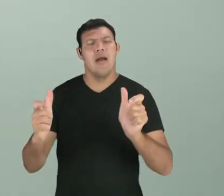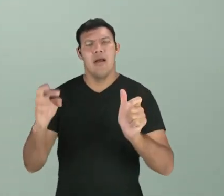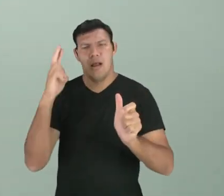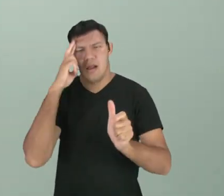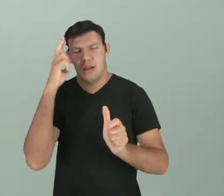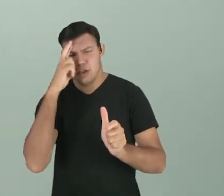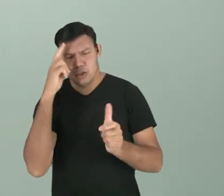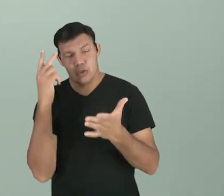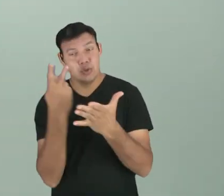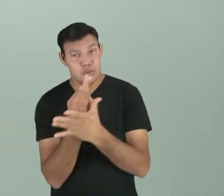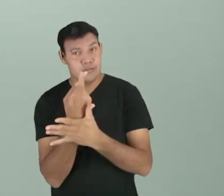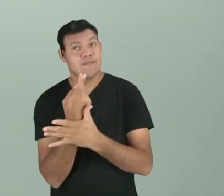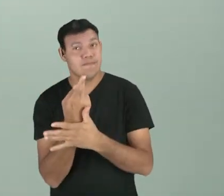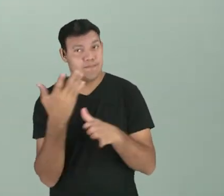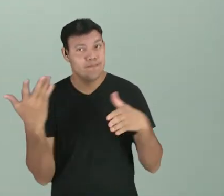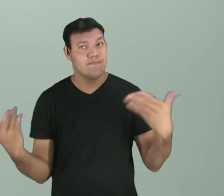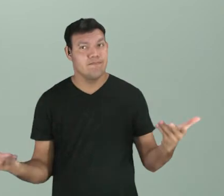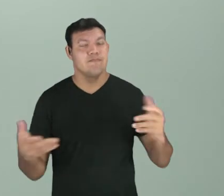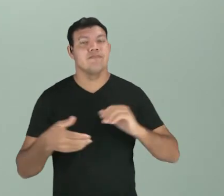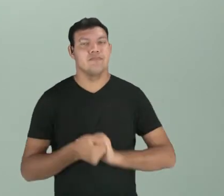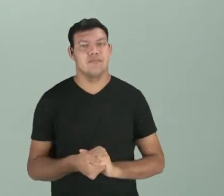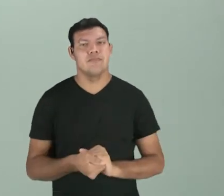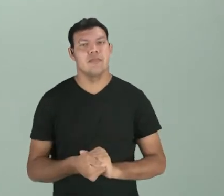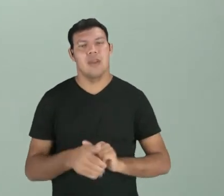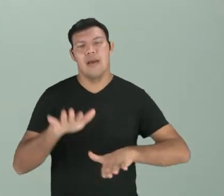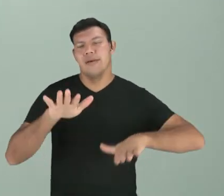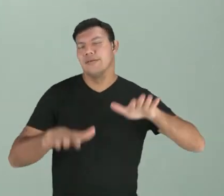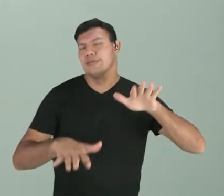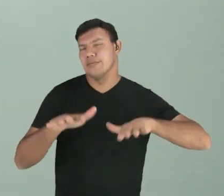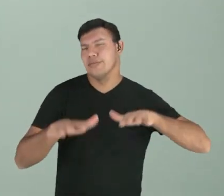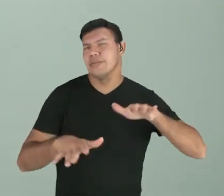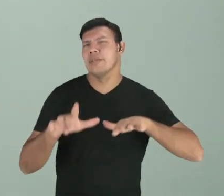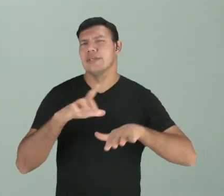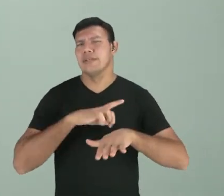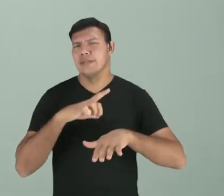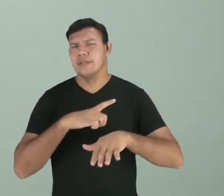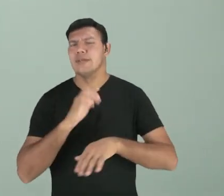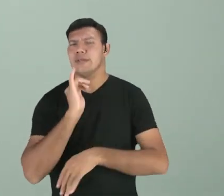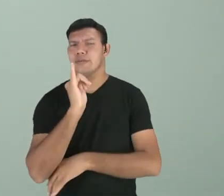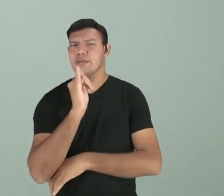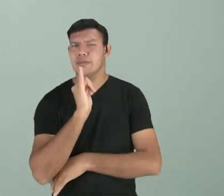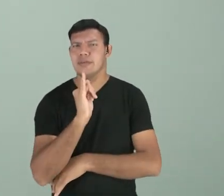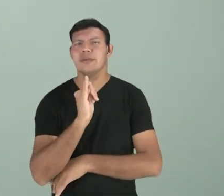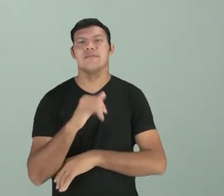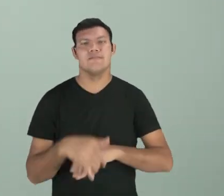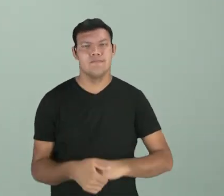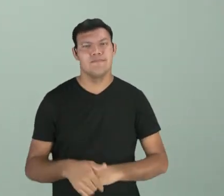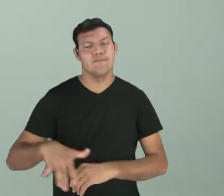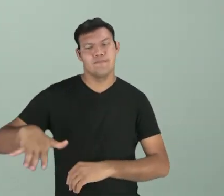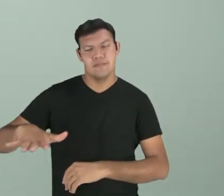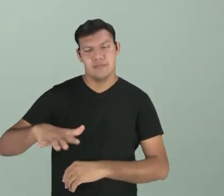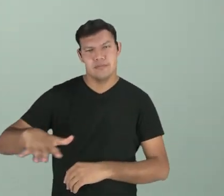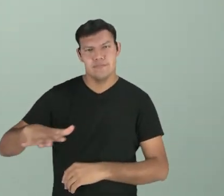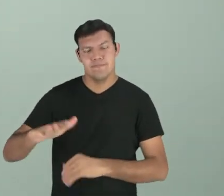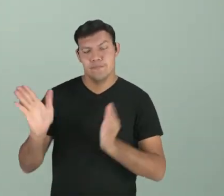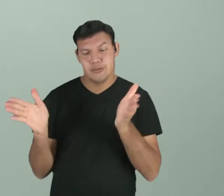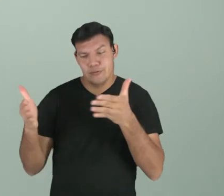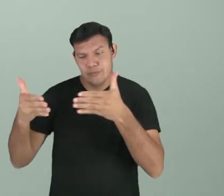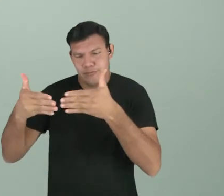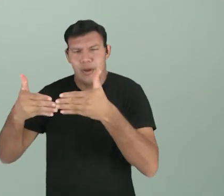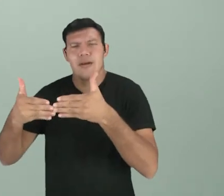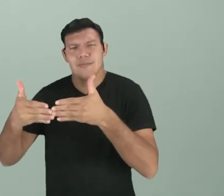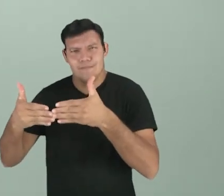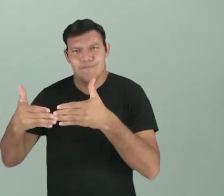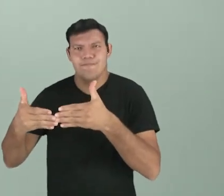narrativa acontece Tá bom então outras vezes você vai ter uma narrativa que acontece em um espaço fechado